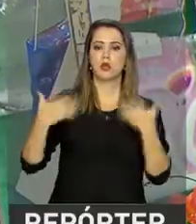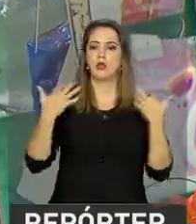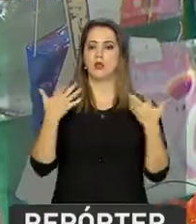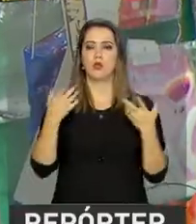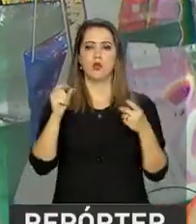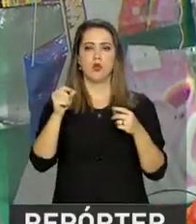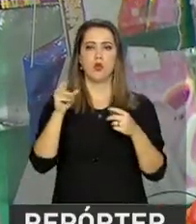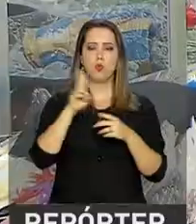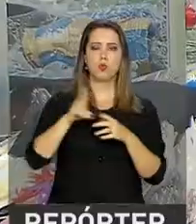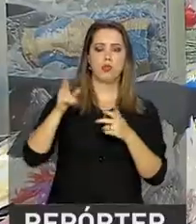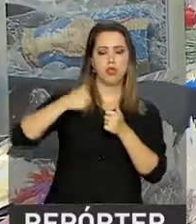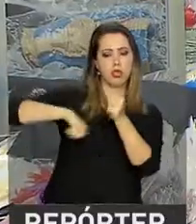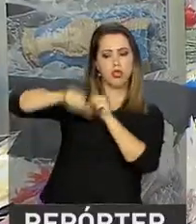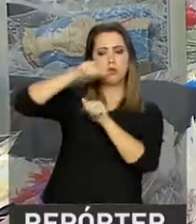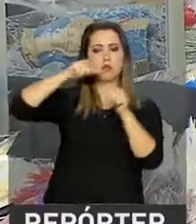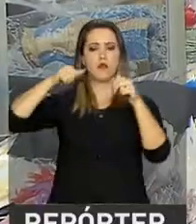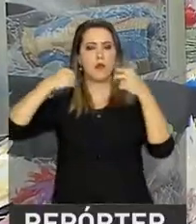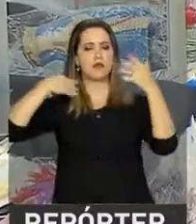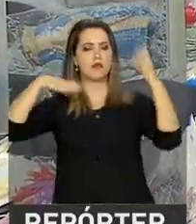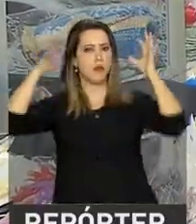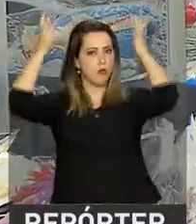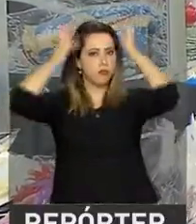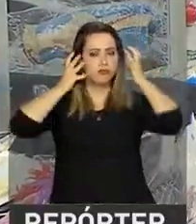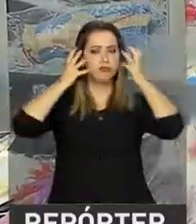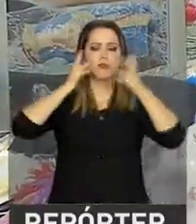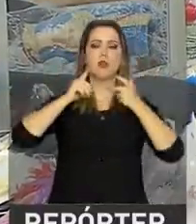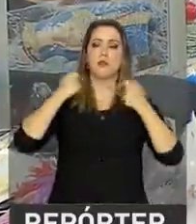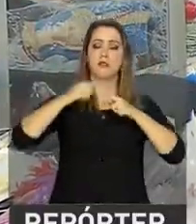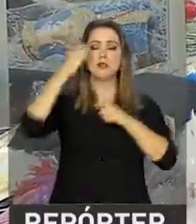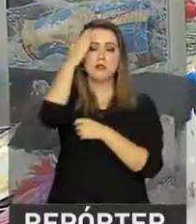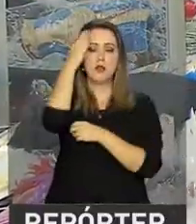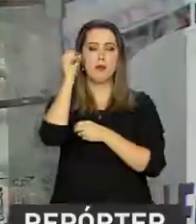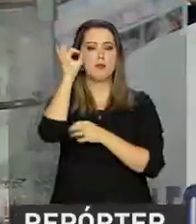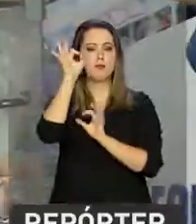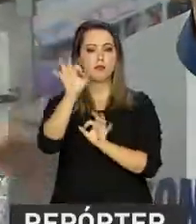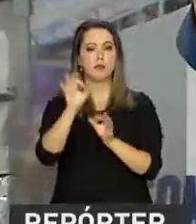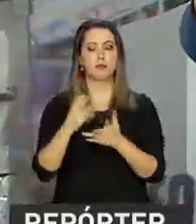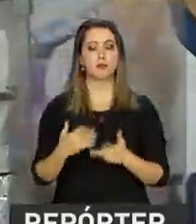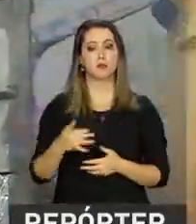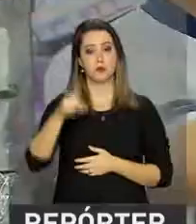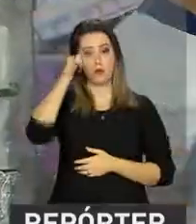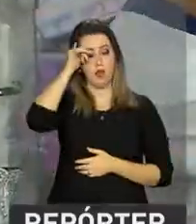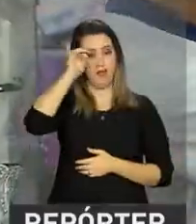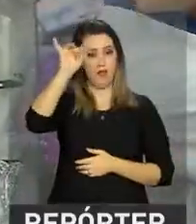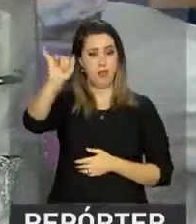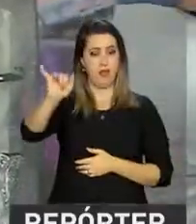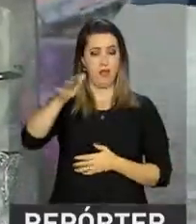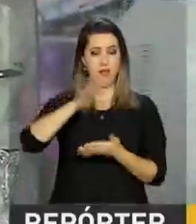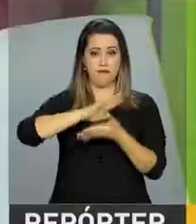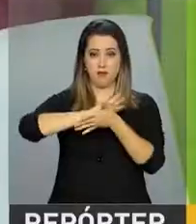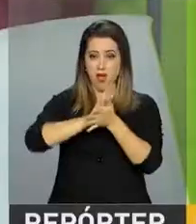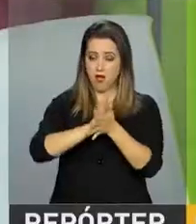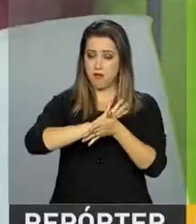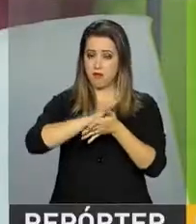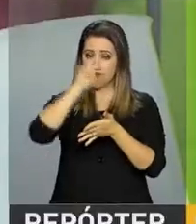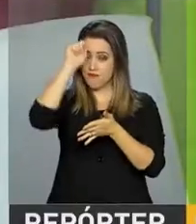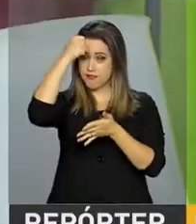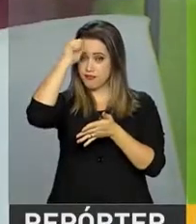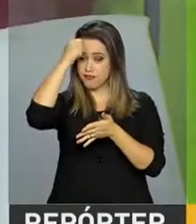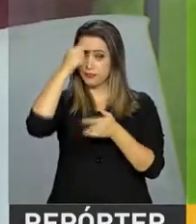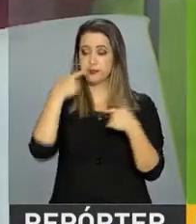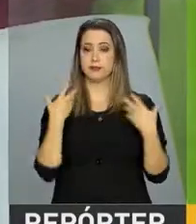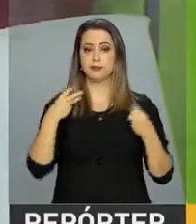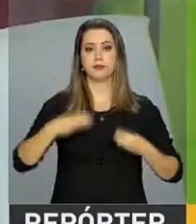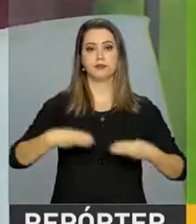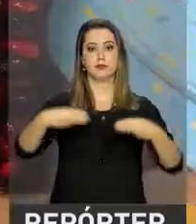se fantasiando e para conscientizar a população e ajudar no combate a qualquer tipo de discriminação o ministério dos direitos